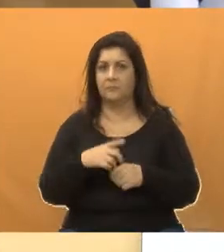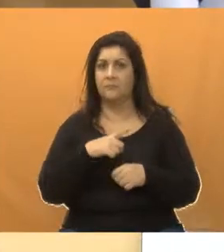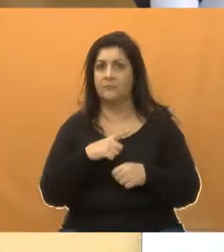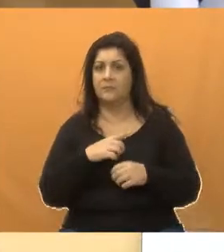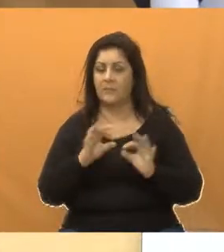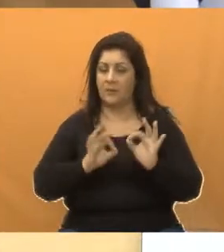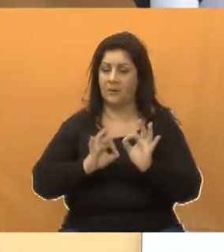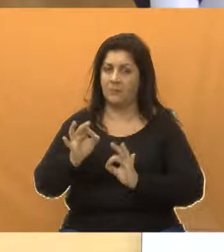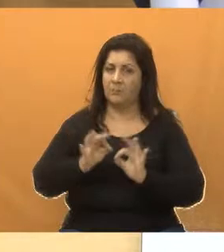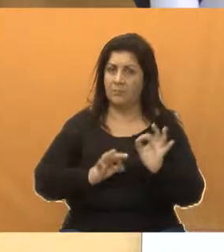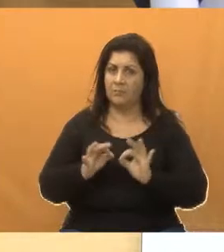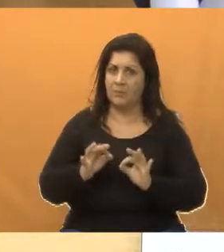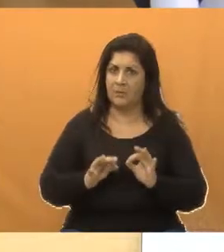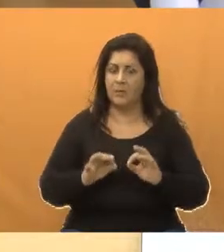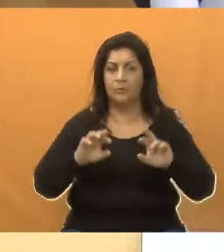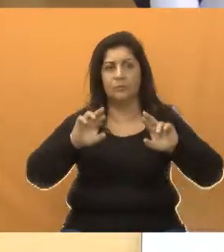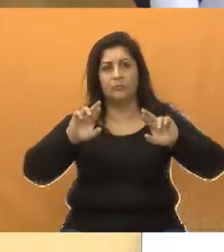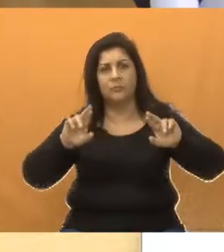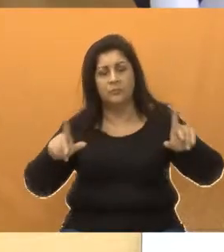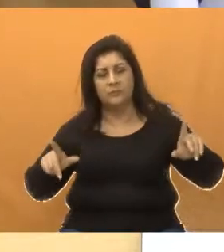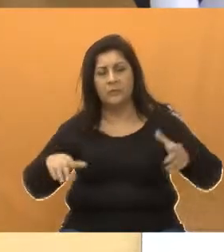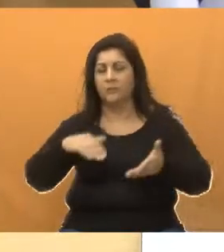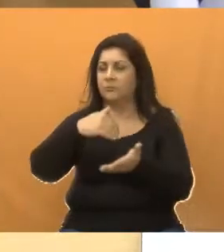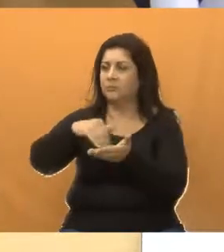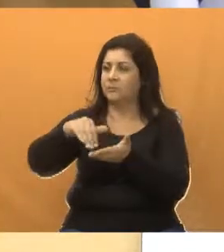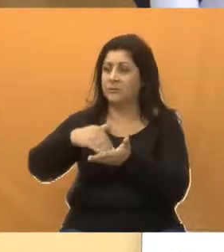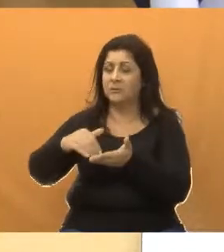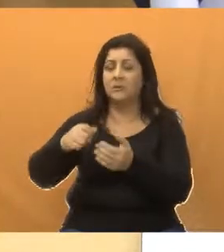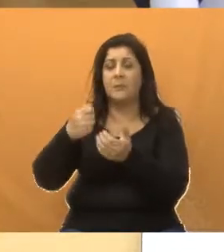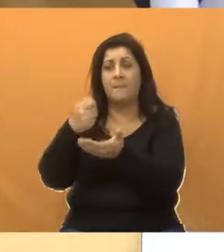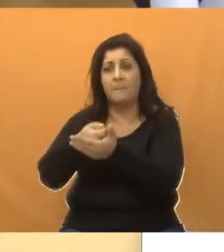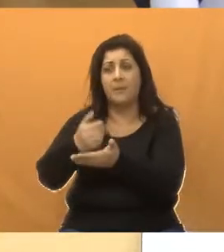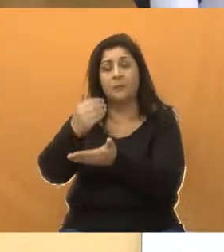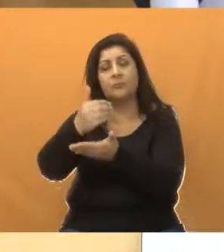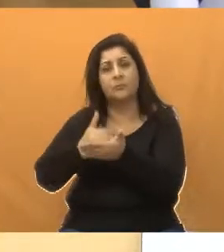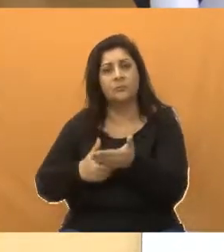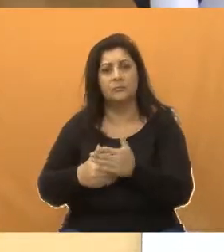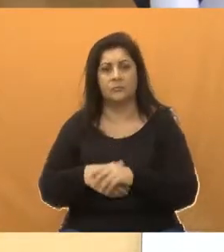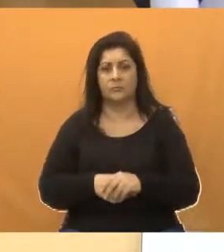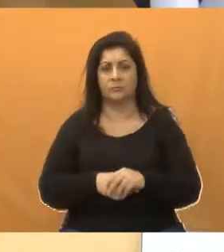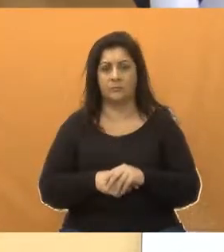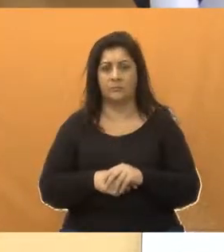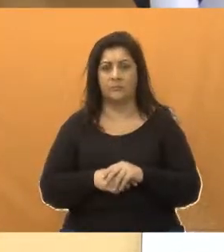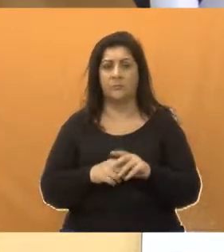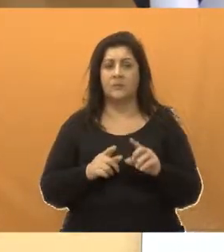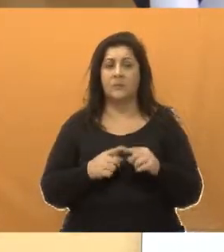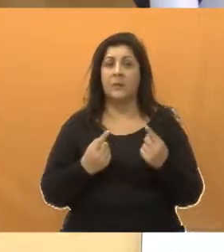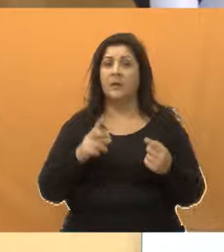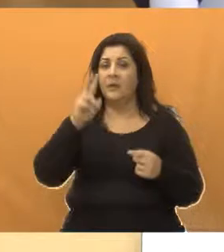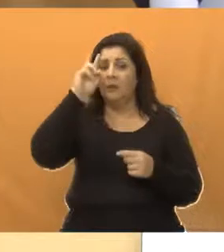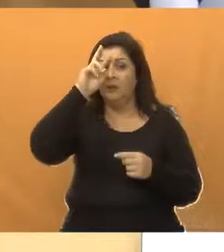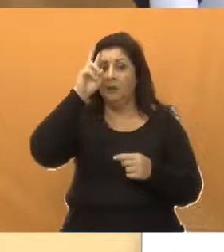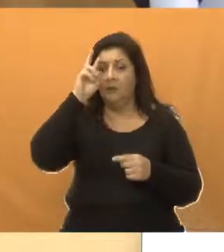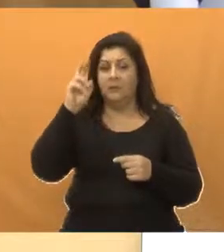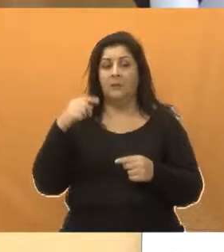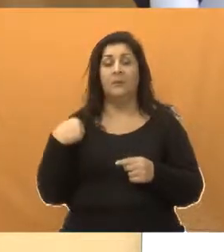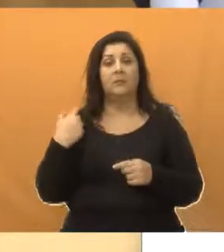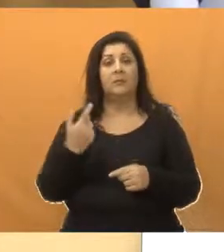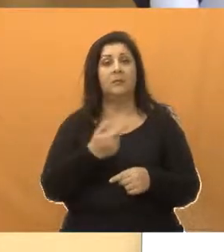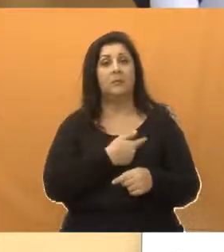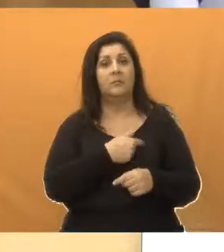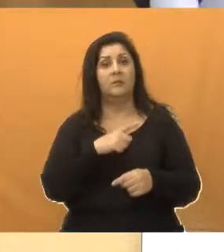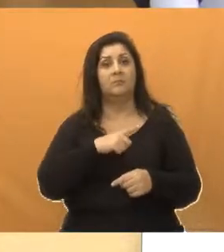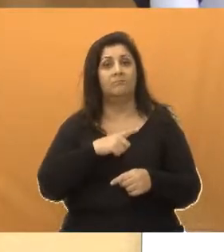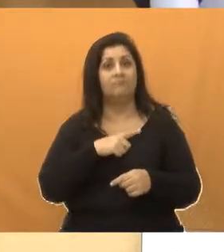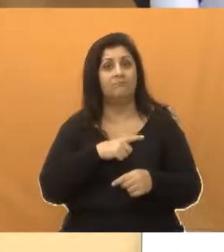os órgãos públicos da nossa cidade, para as secretarias da nossa cidade, mas ao mesmo tempo aqui, lembrar que nós estamos vivendo um